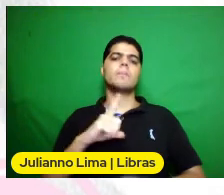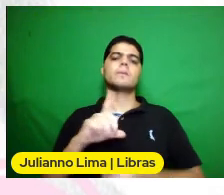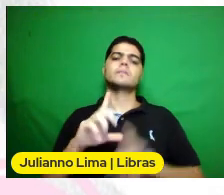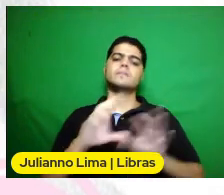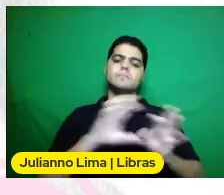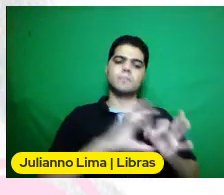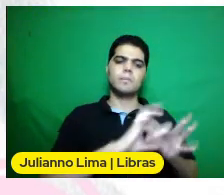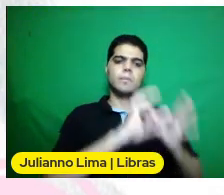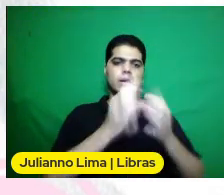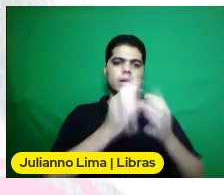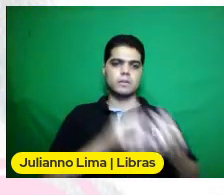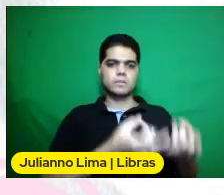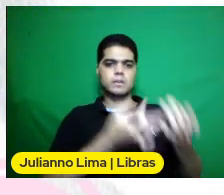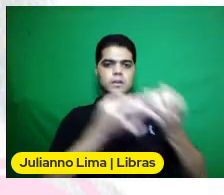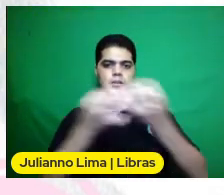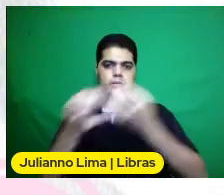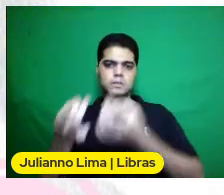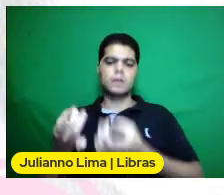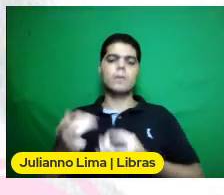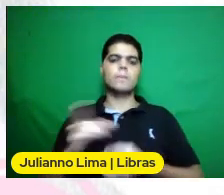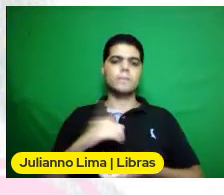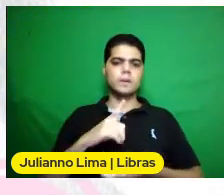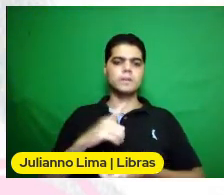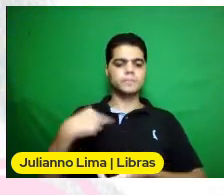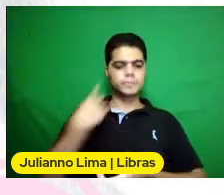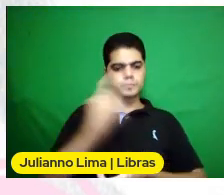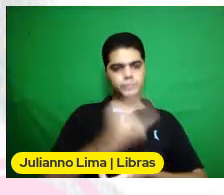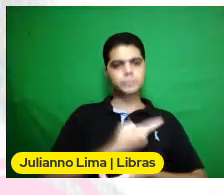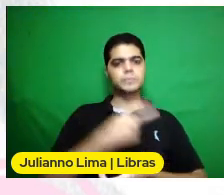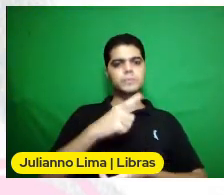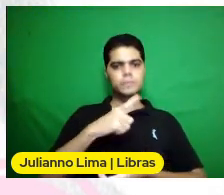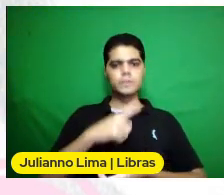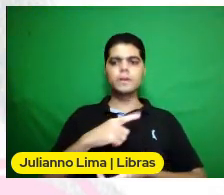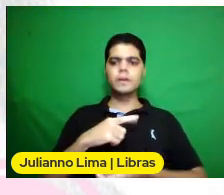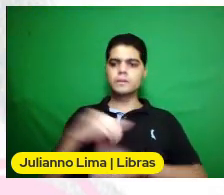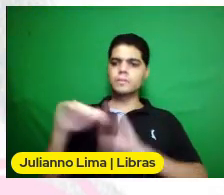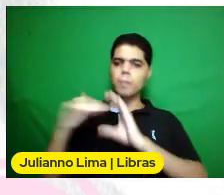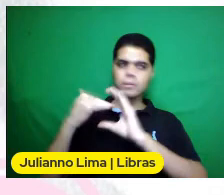para nós, é muito, muito bacana quando tem um make-off lá, né?